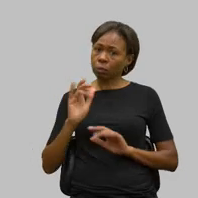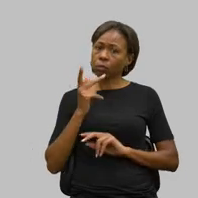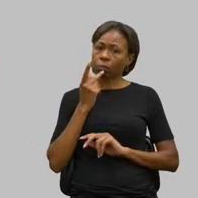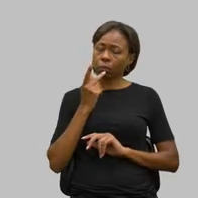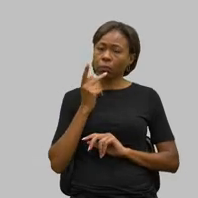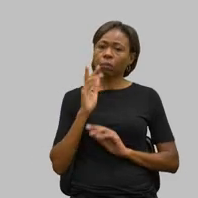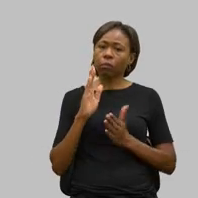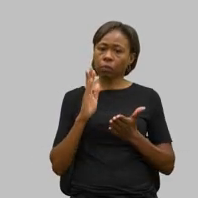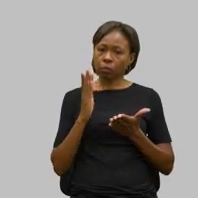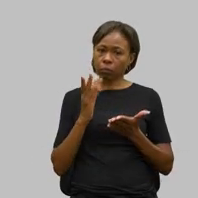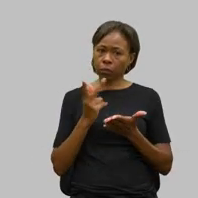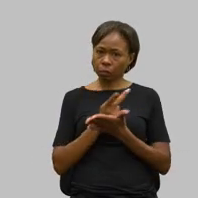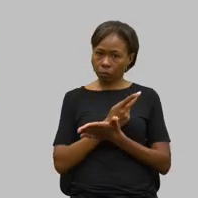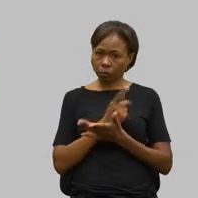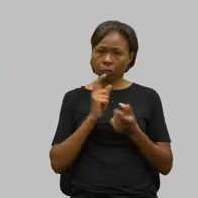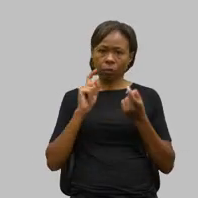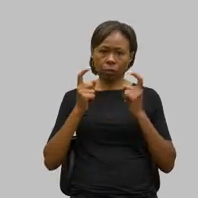reunião